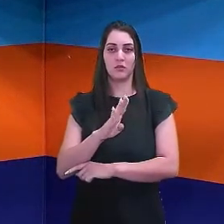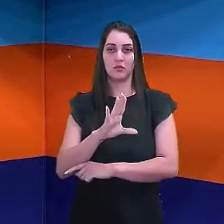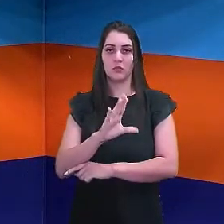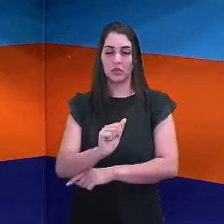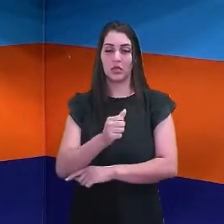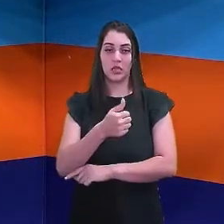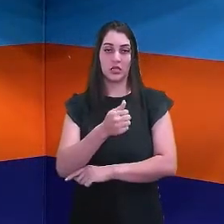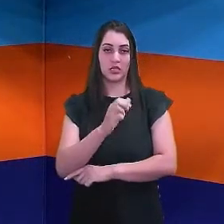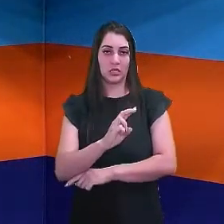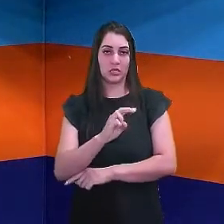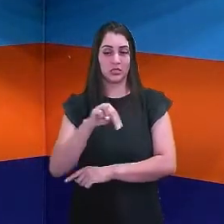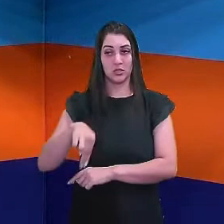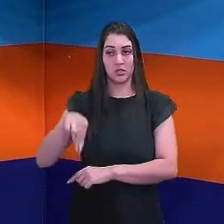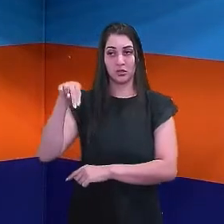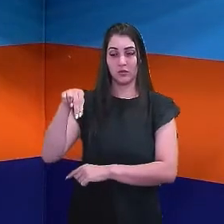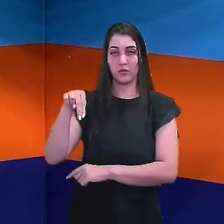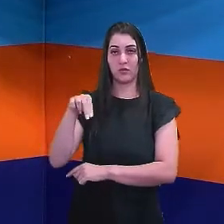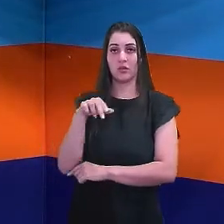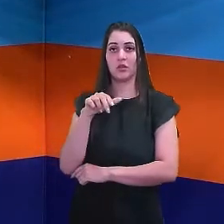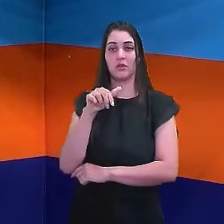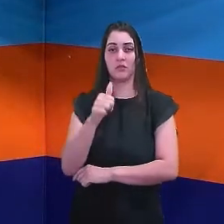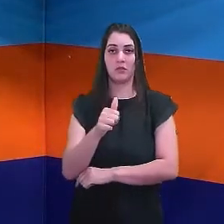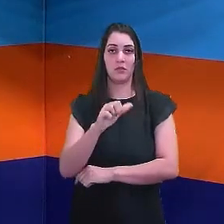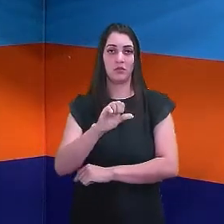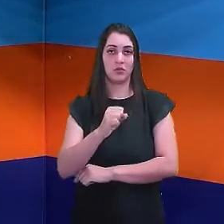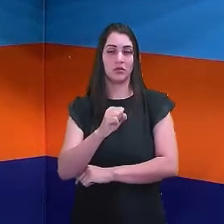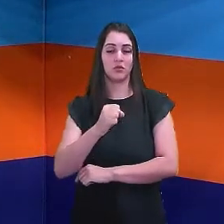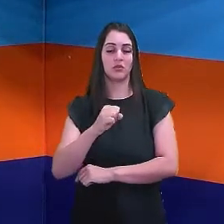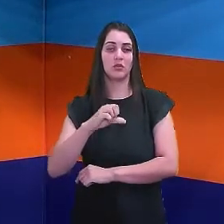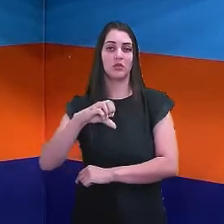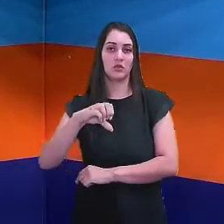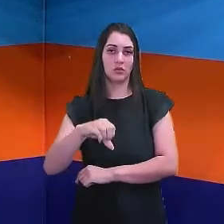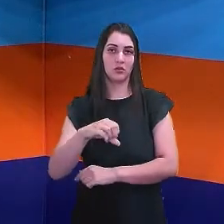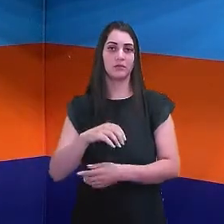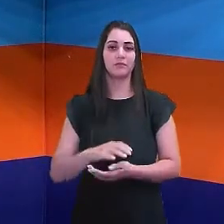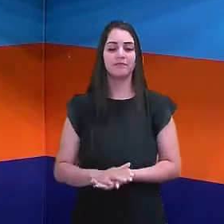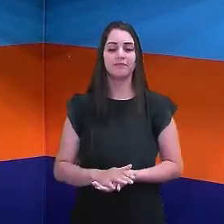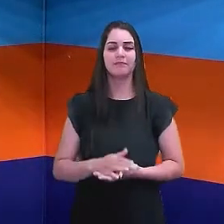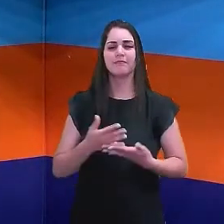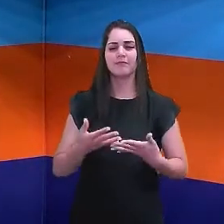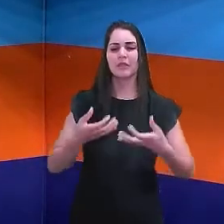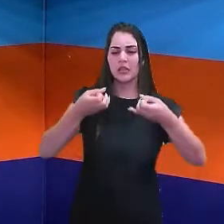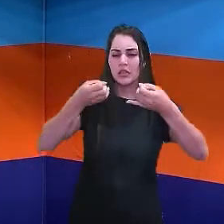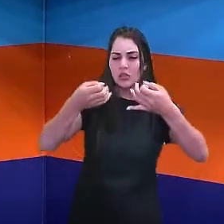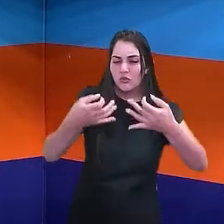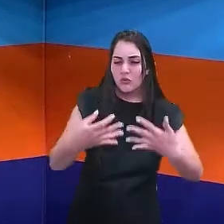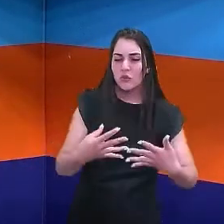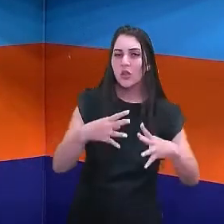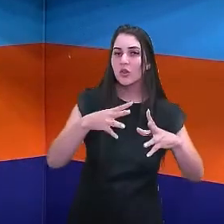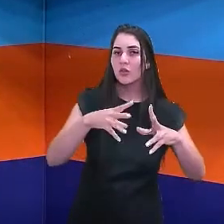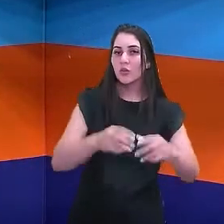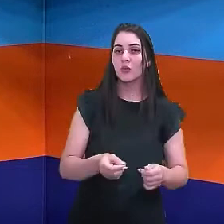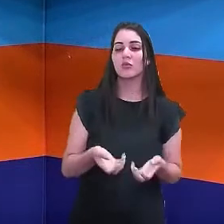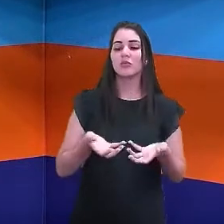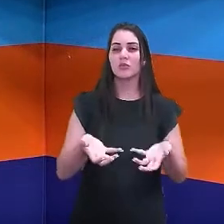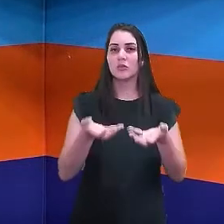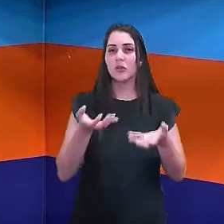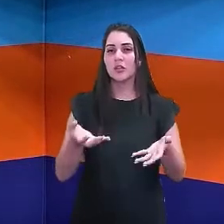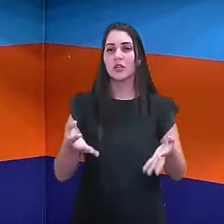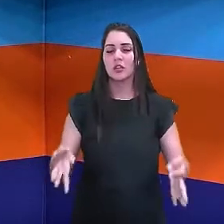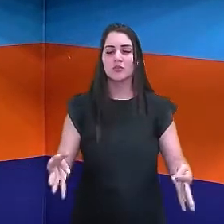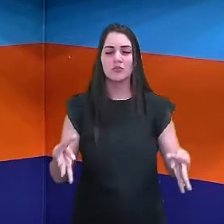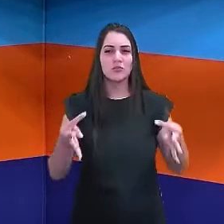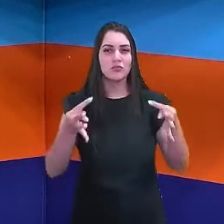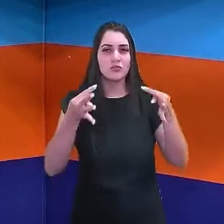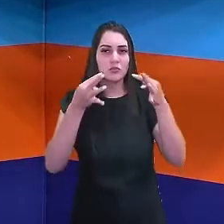1889. Dito isto, eu queria chamar a atenção de vocês para uma questão,